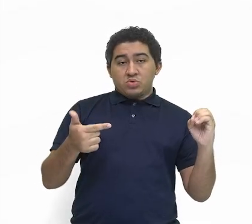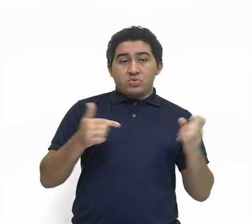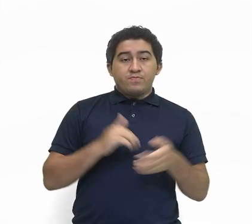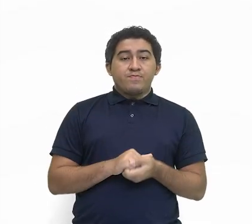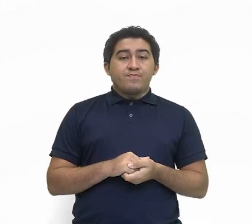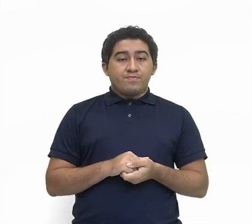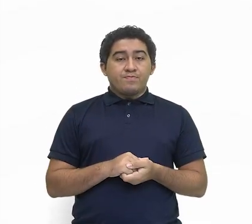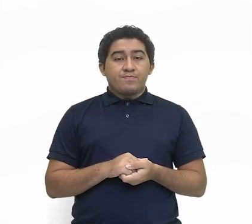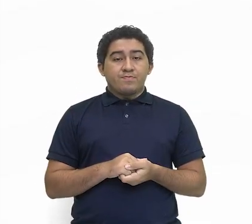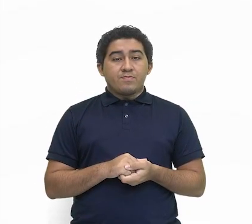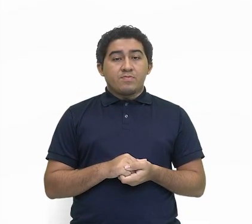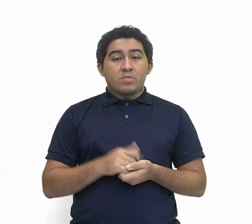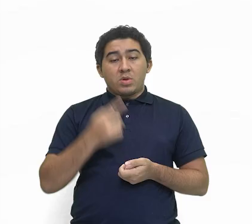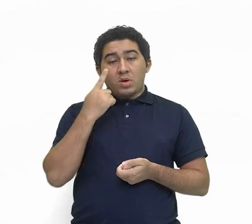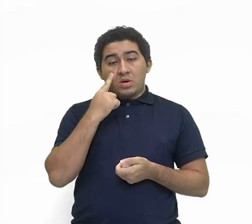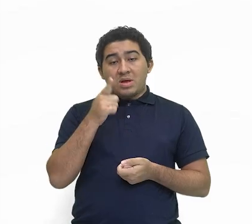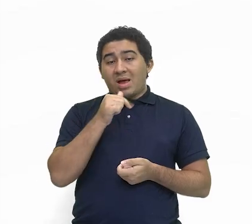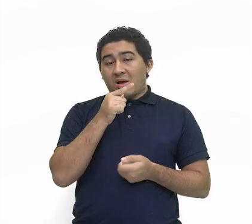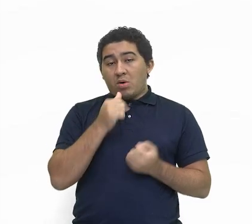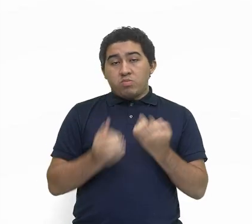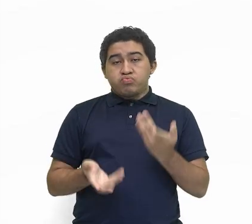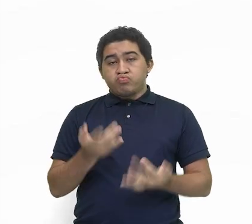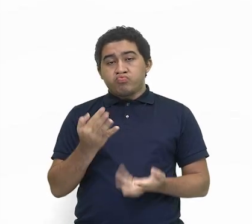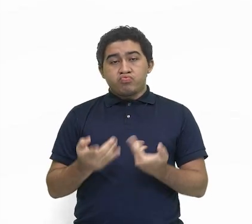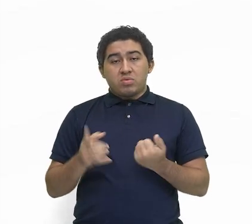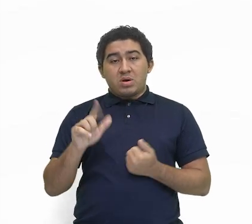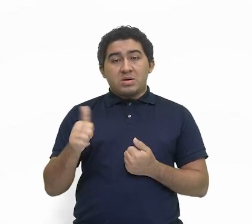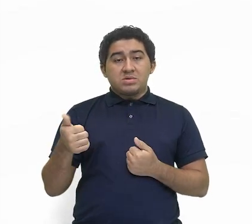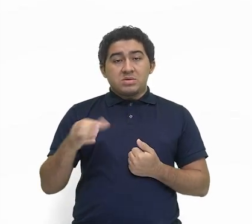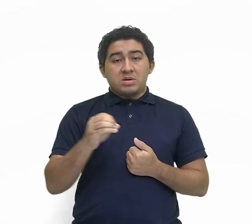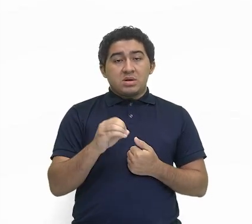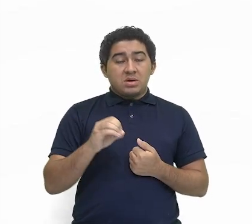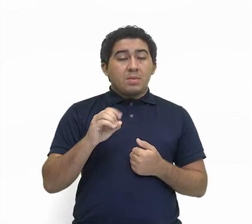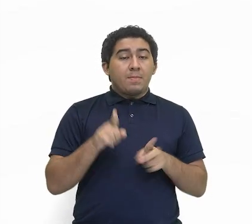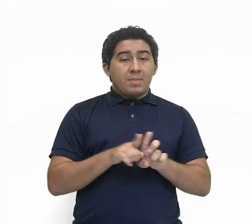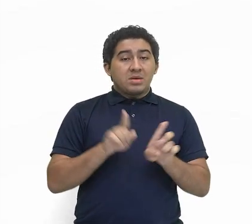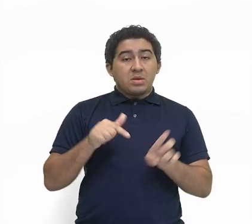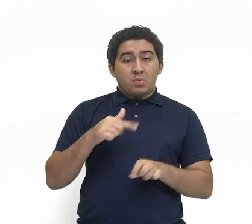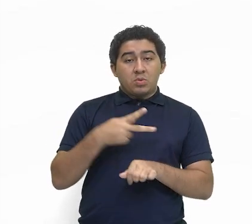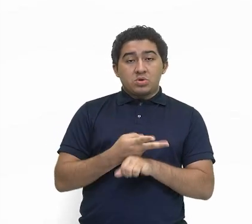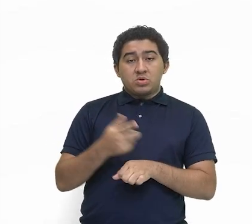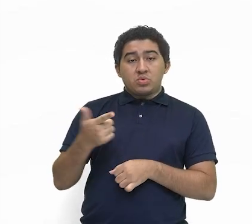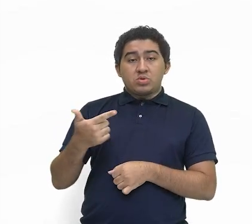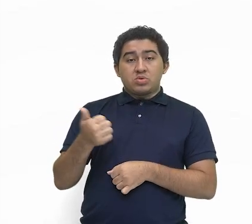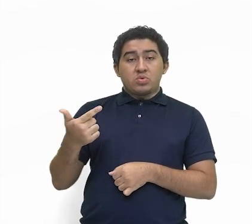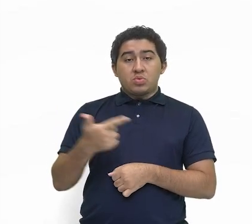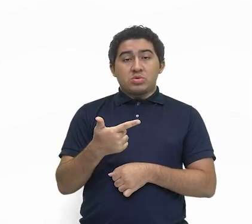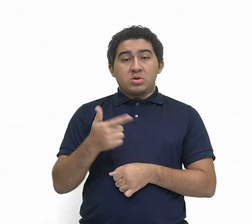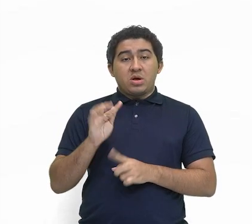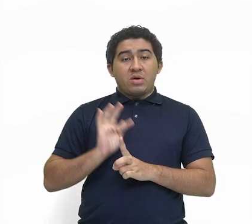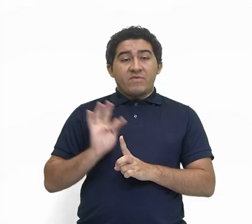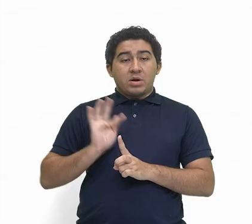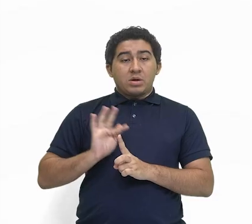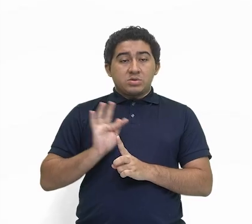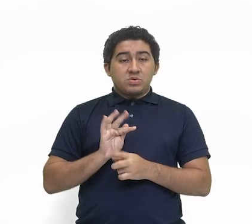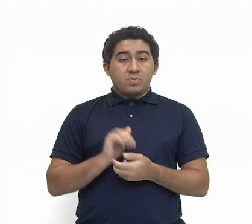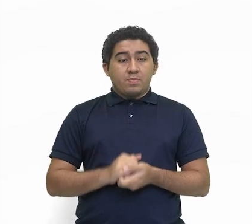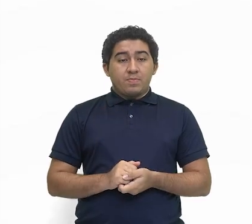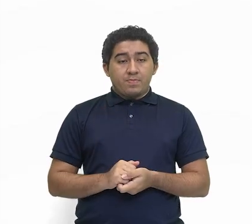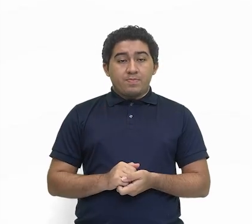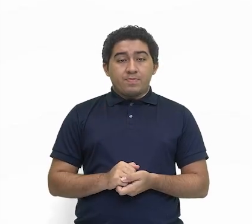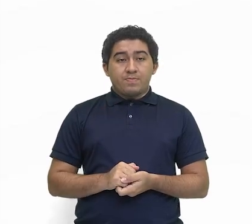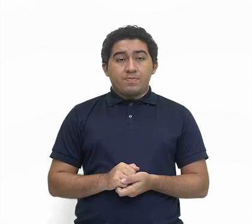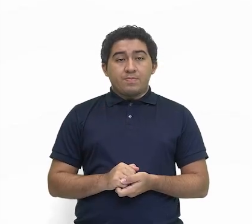Celsius é 100 graus aqui na água fervente, para Fahrenheit é 212, tá? E